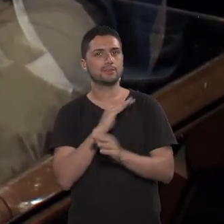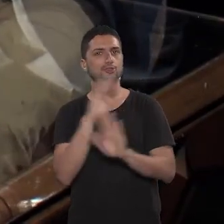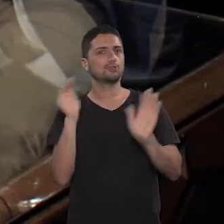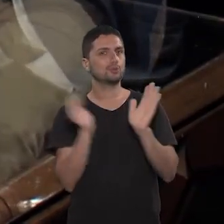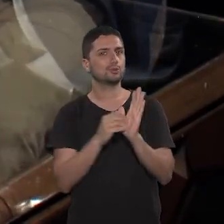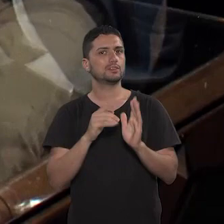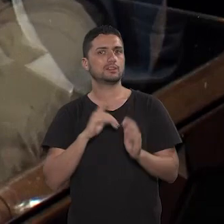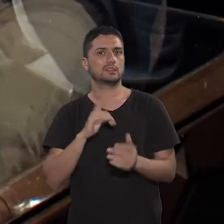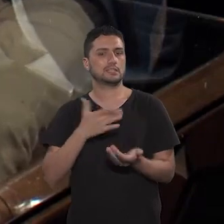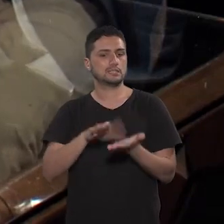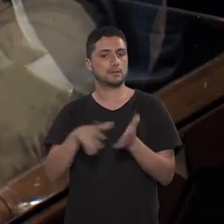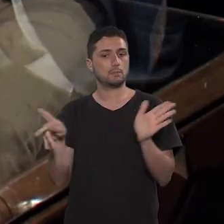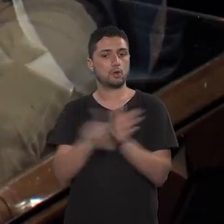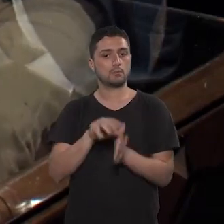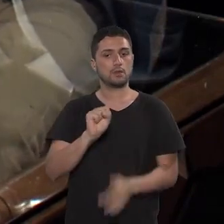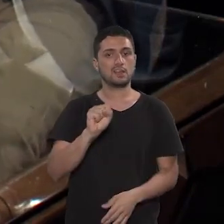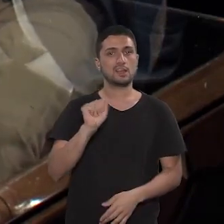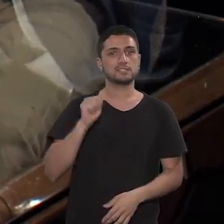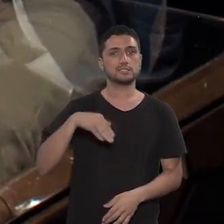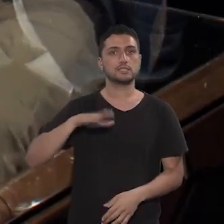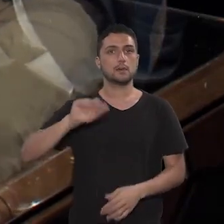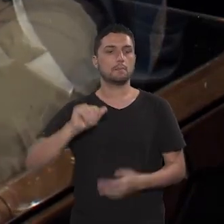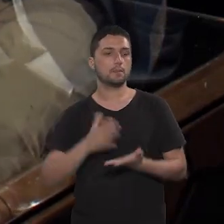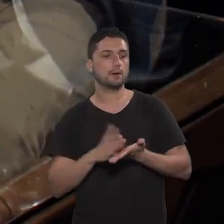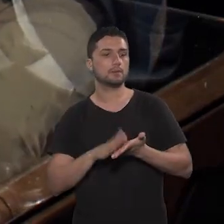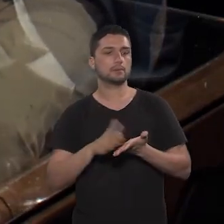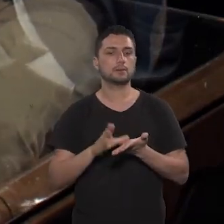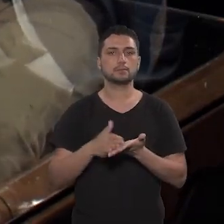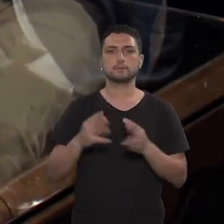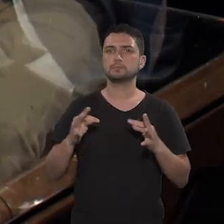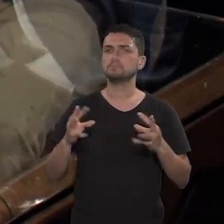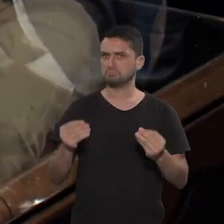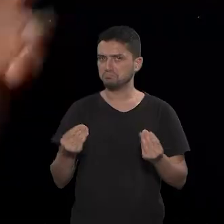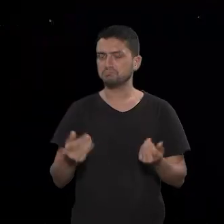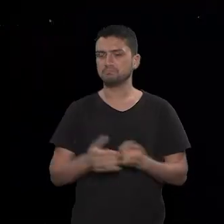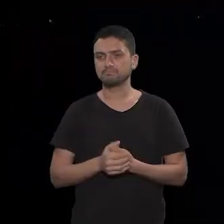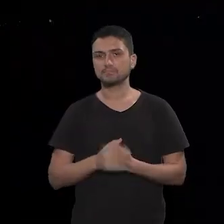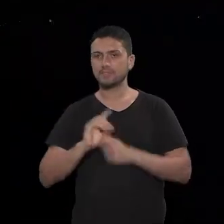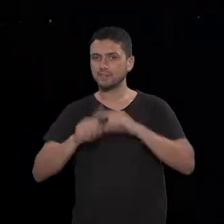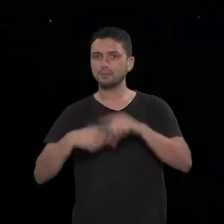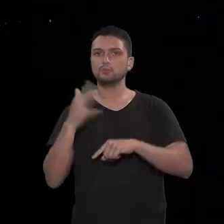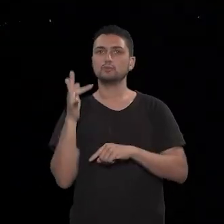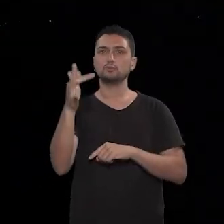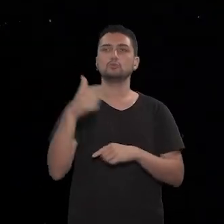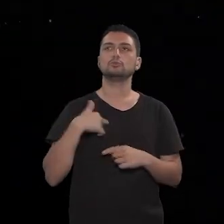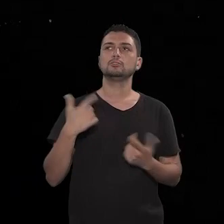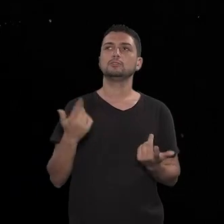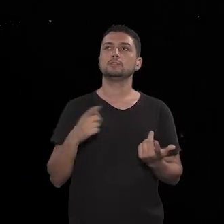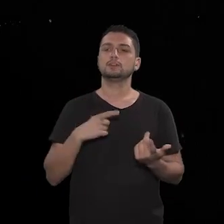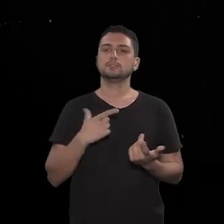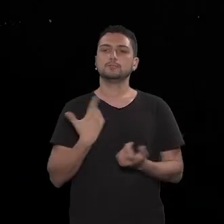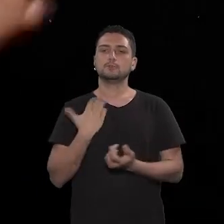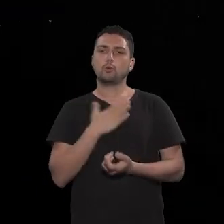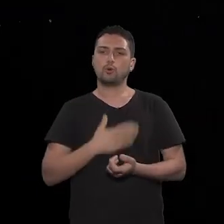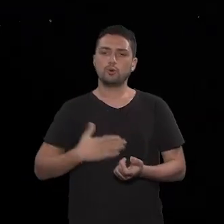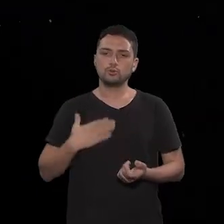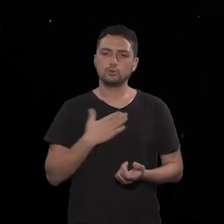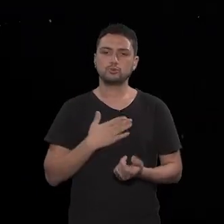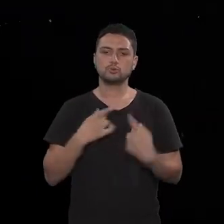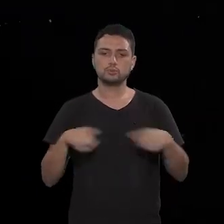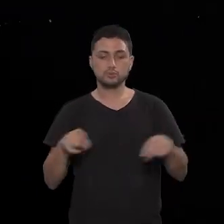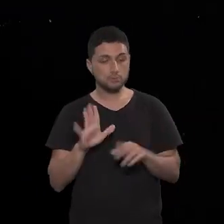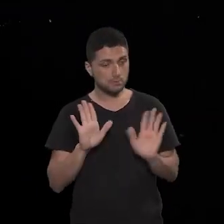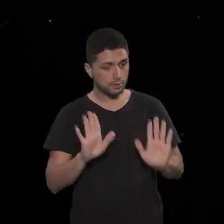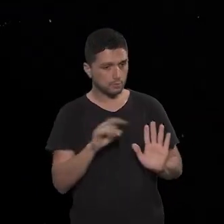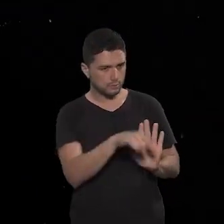aí veio a família toda de instrumentos de samba. Aí mais na frente vai desenvolver o gosto pela música instrumental,